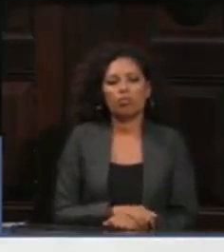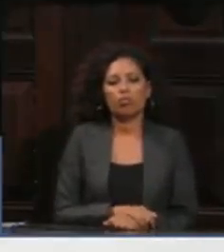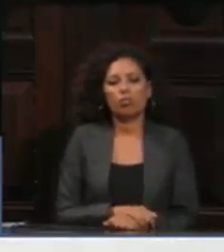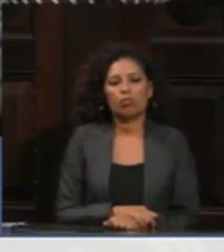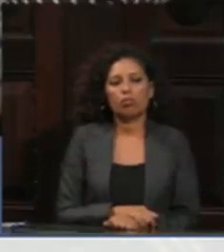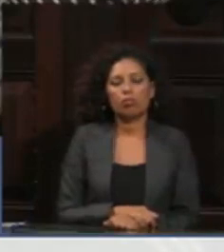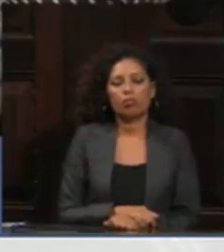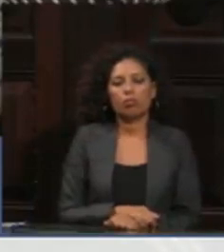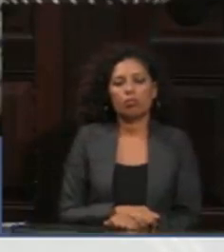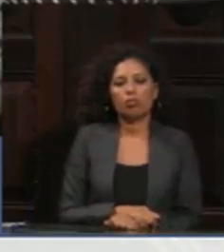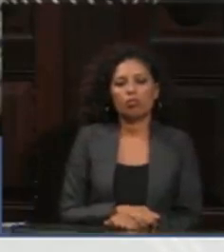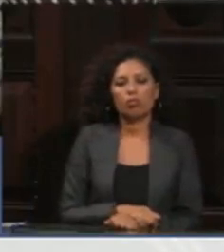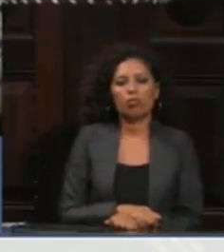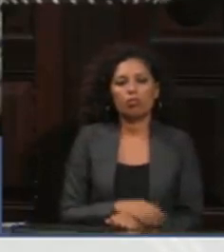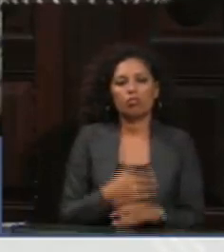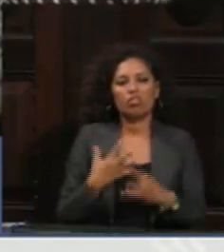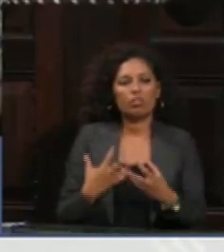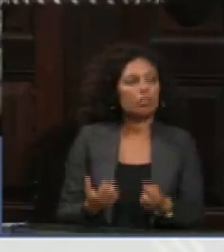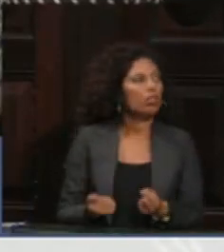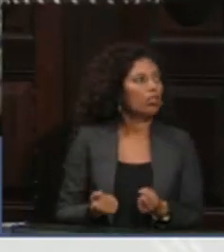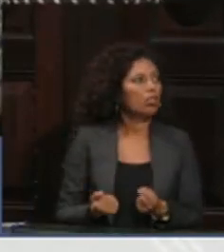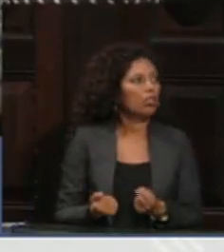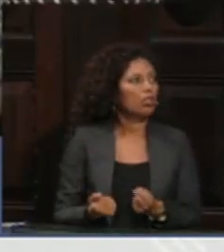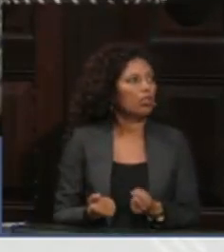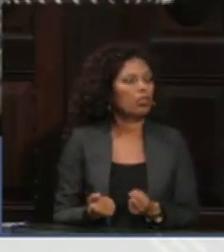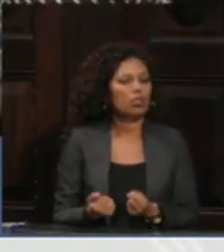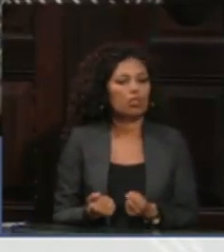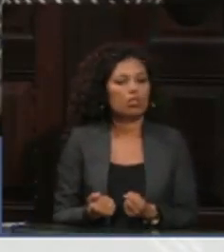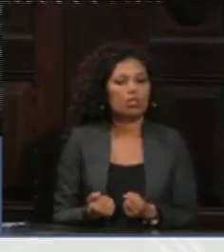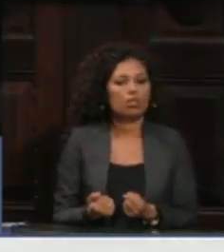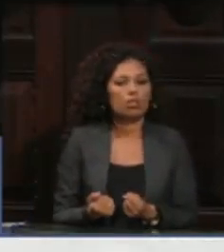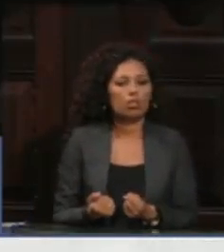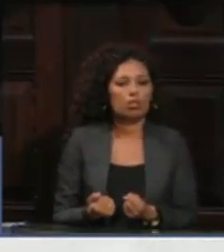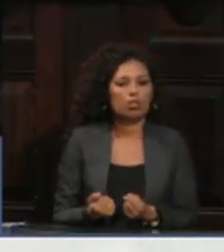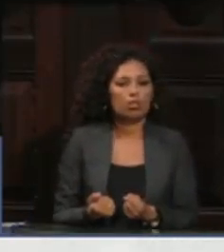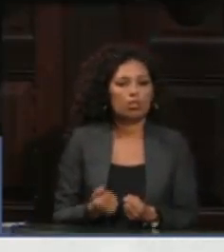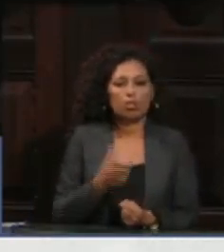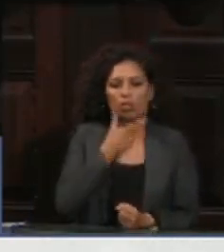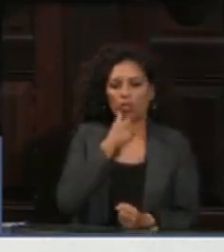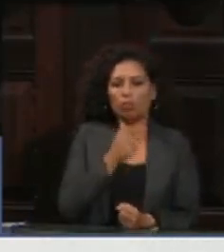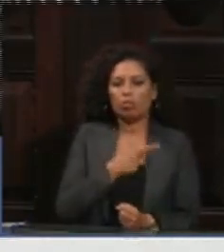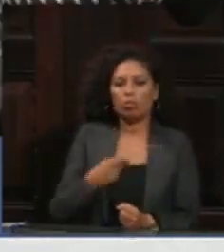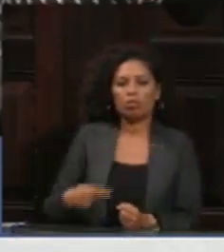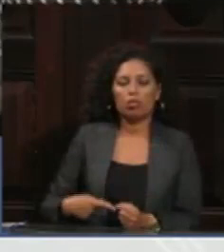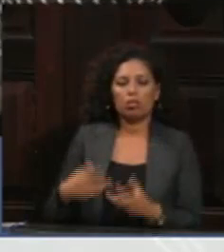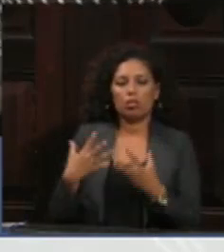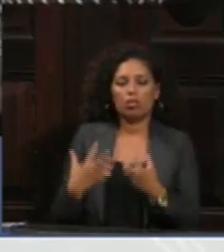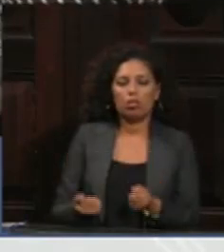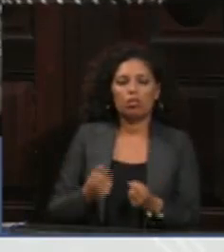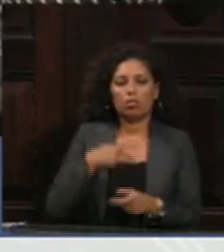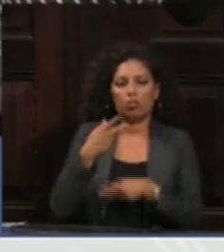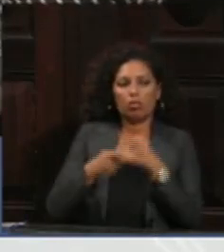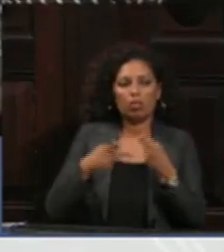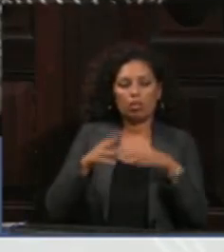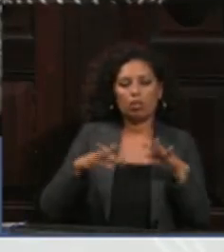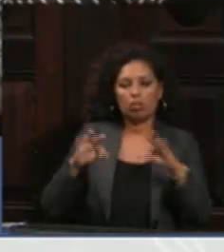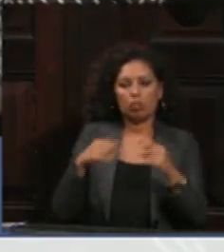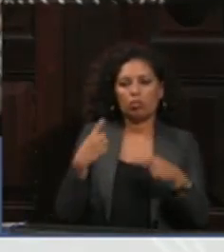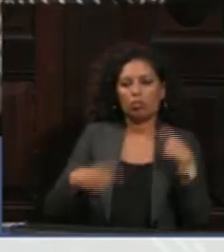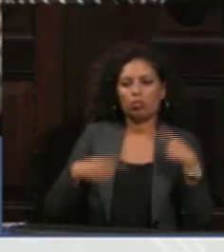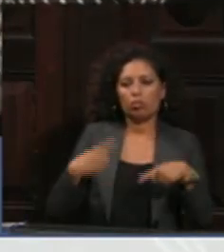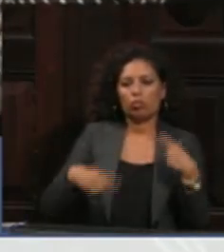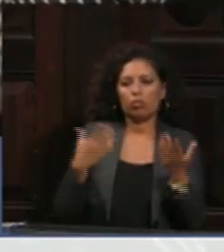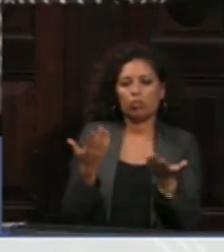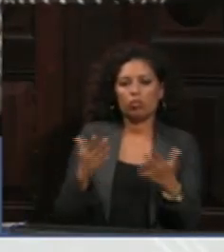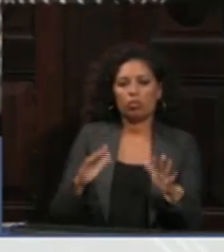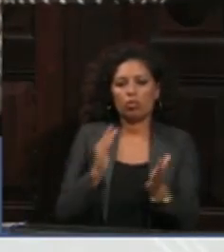Pela ordem, senhor presidente. Deputado Renan, por favor, ao microfone. Senhor presidente, favorável. Com os pareceres emitidos em discussão, não havendo que